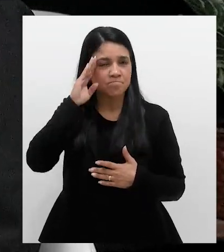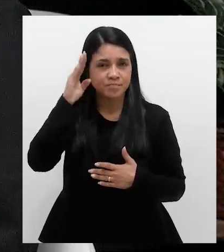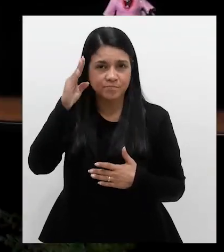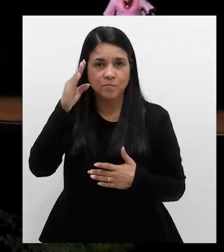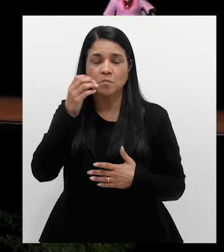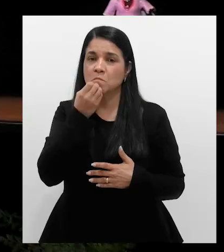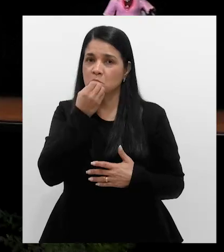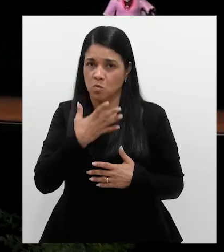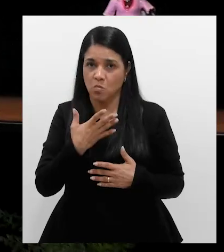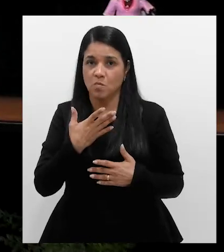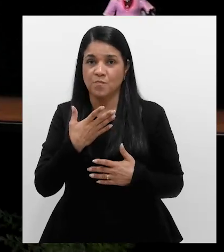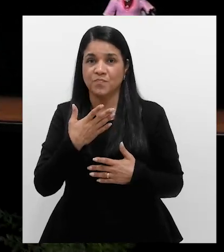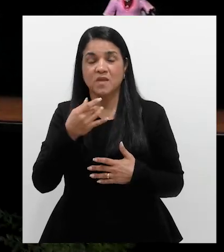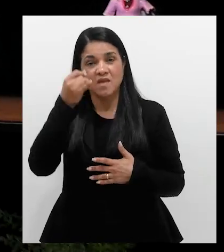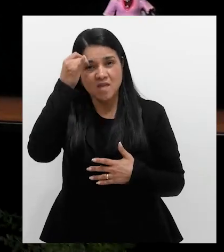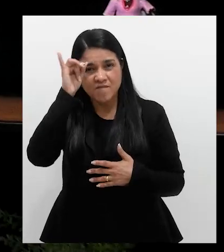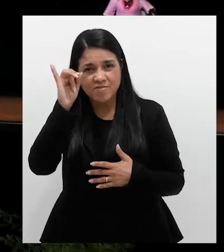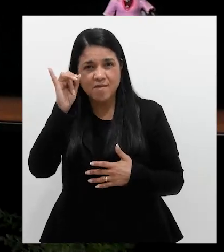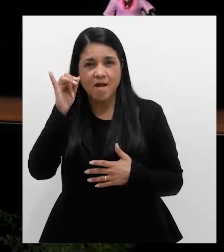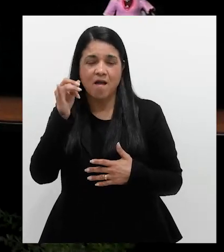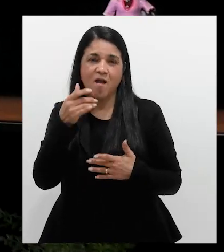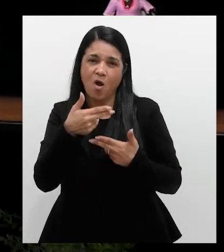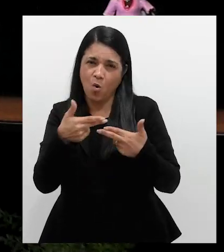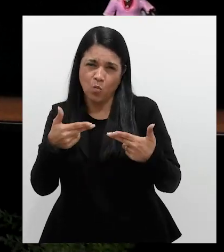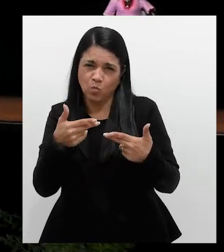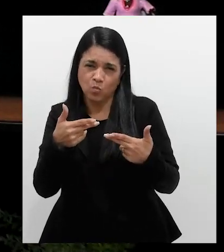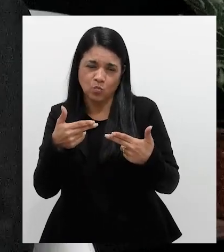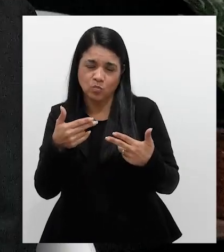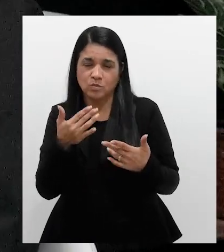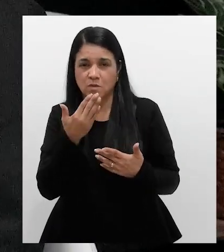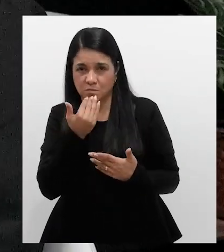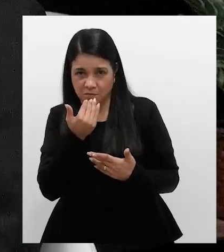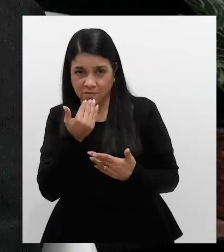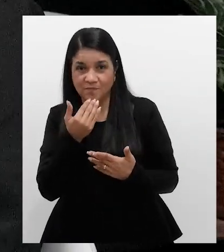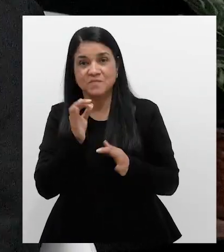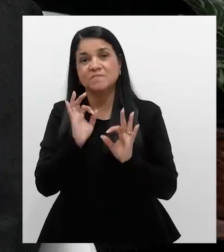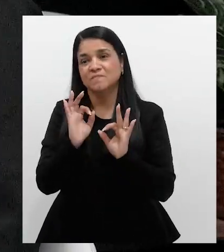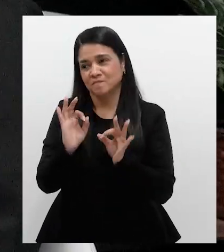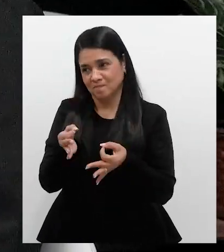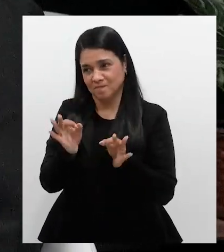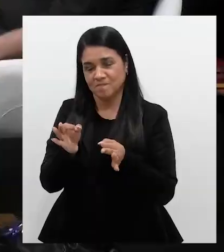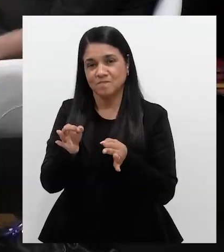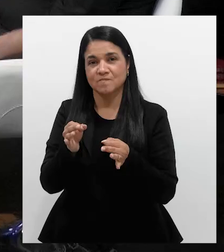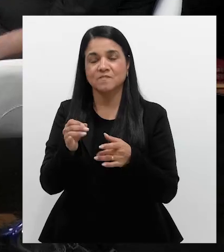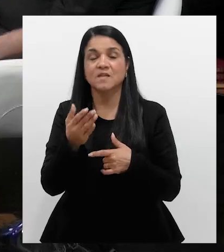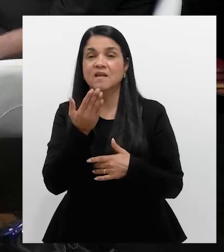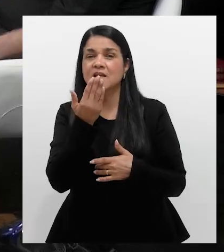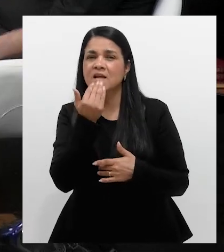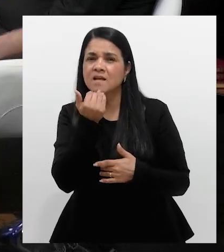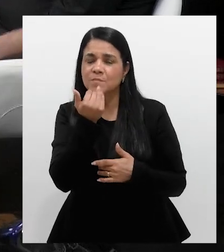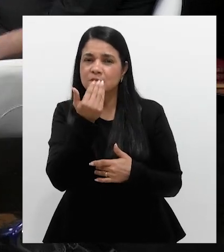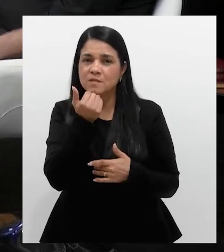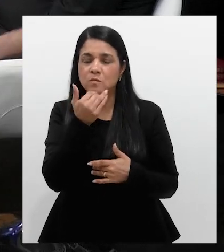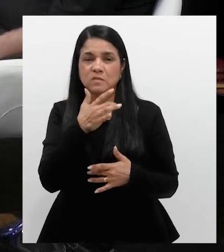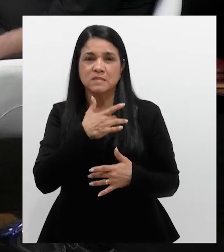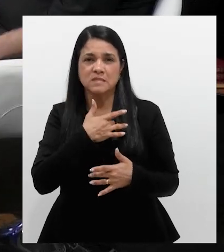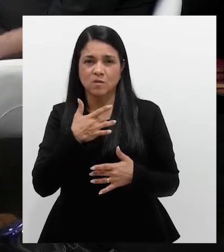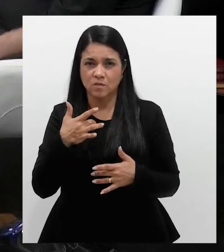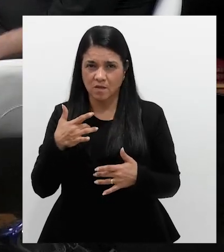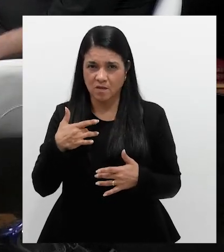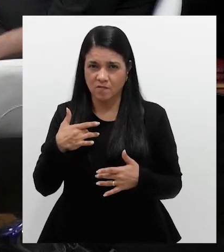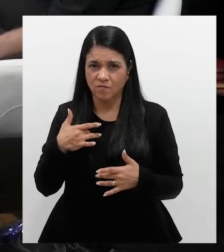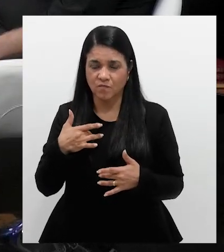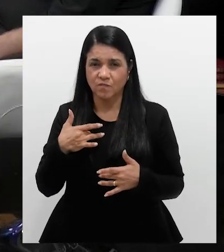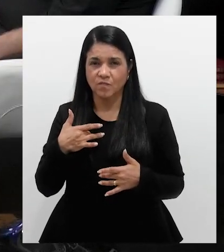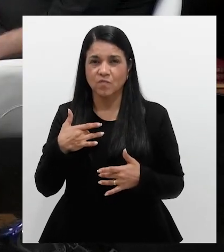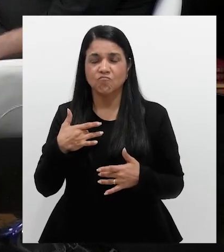boa alimentação, enfim, evitar determinados alimentos. Com certeza, a alimentação